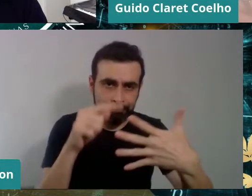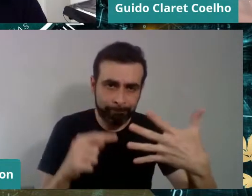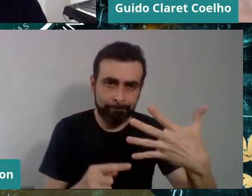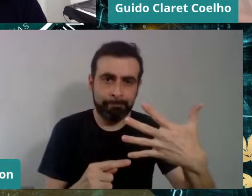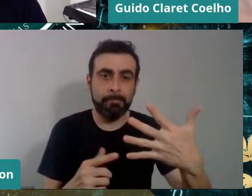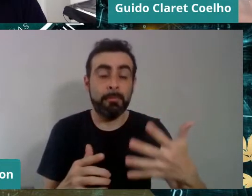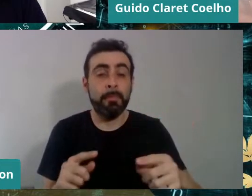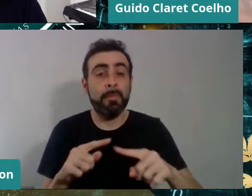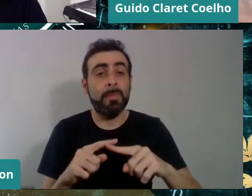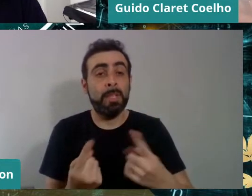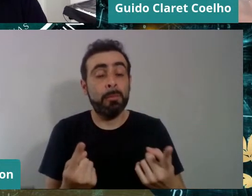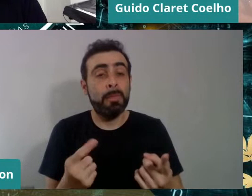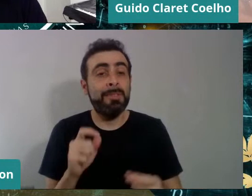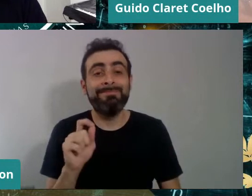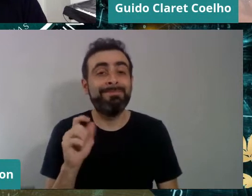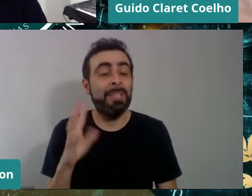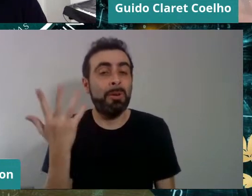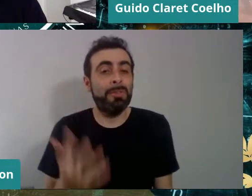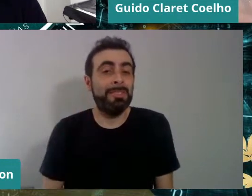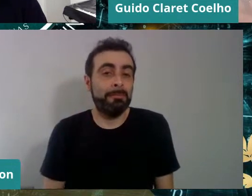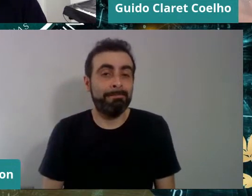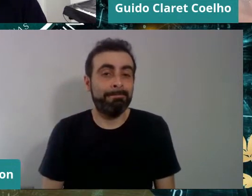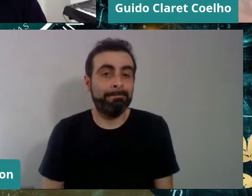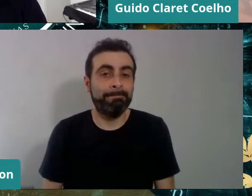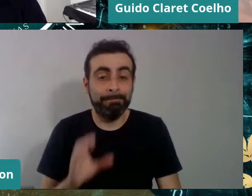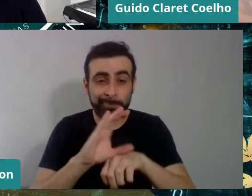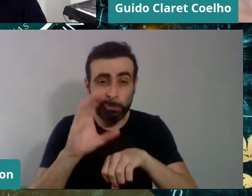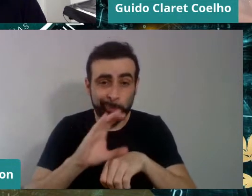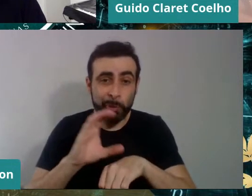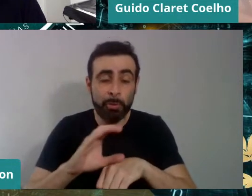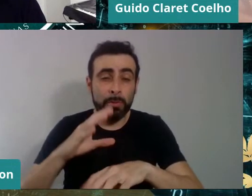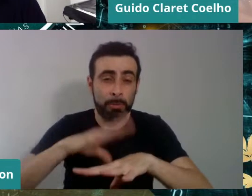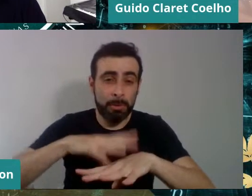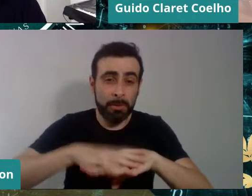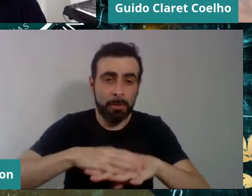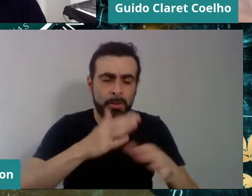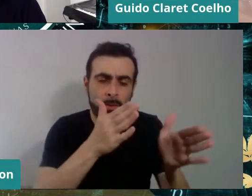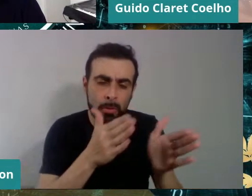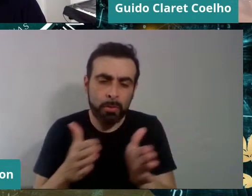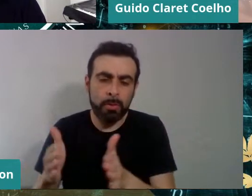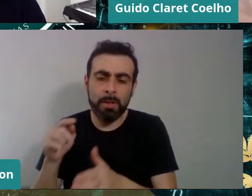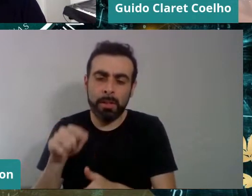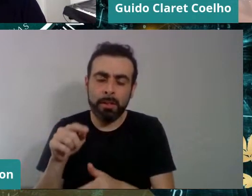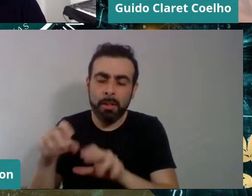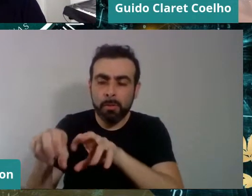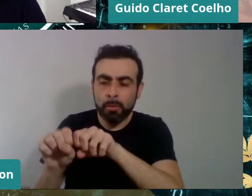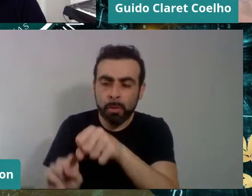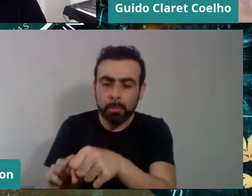Mas o curso de matemática, ele continuou funcionando até formar a última turma,